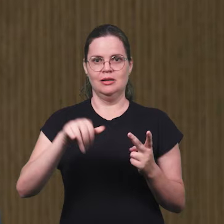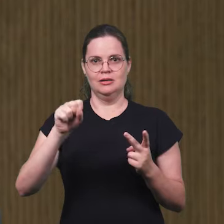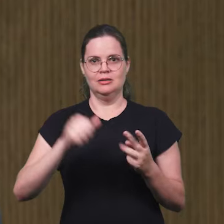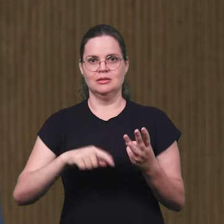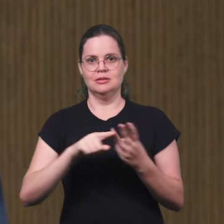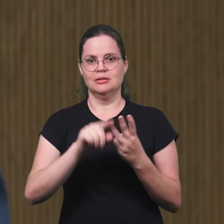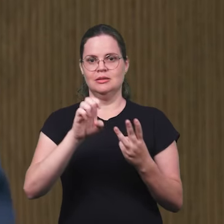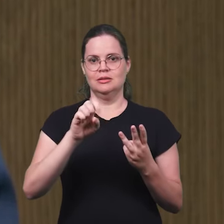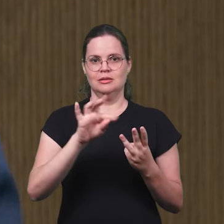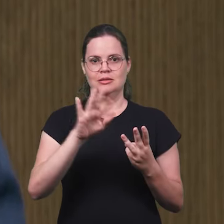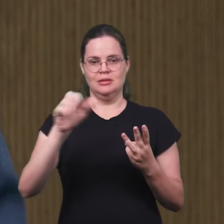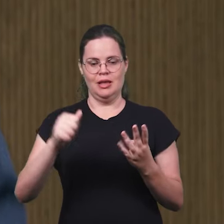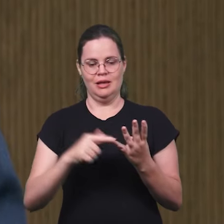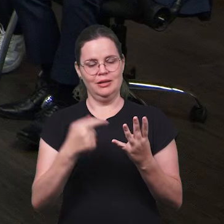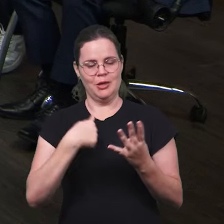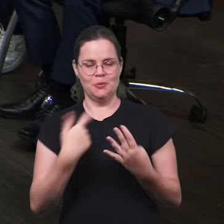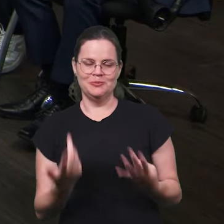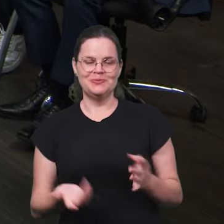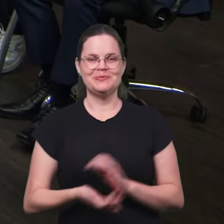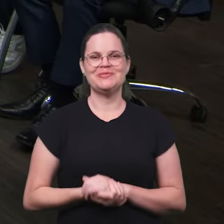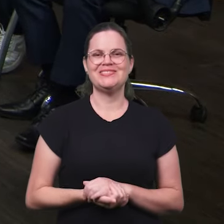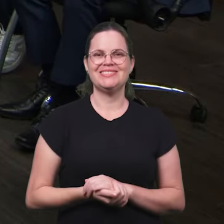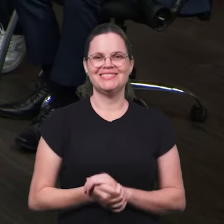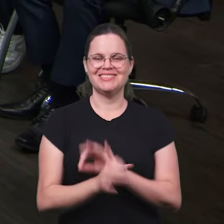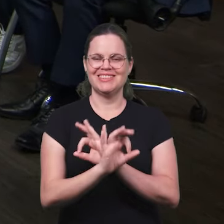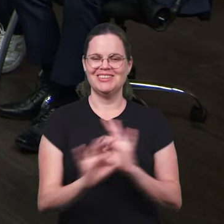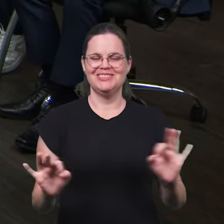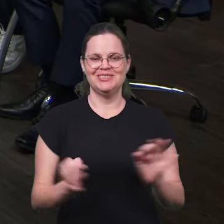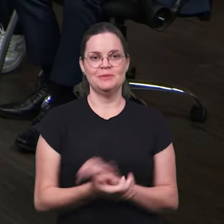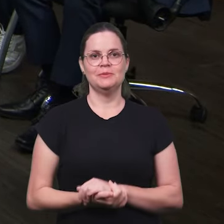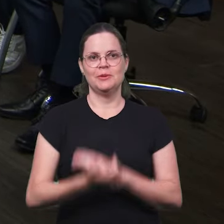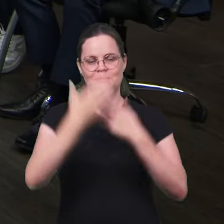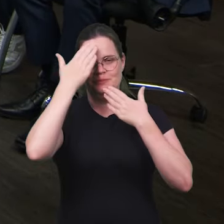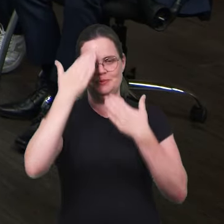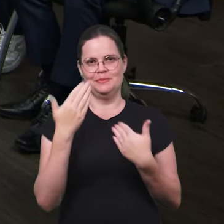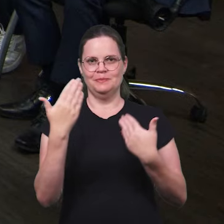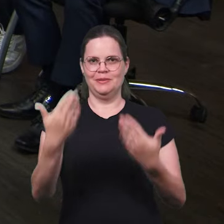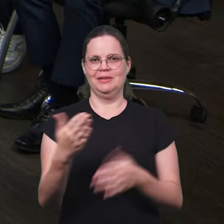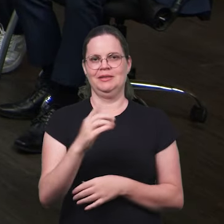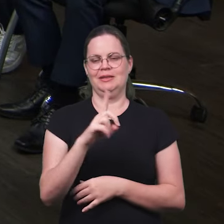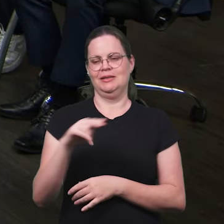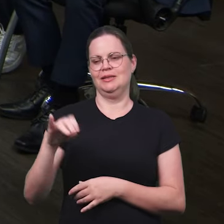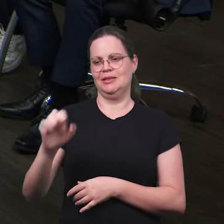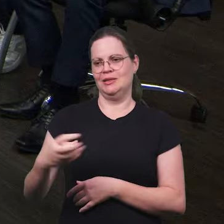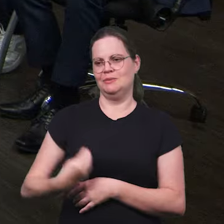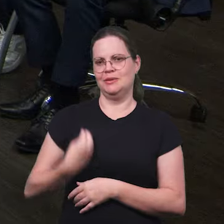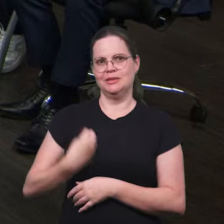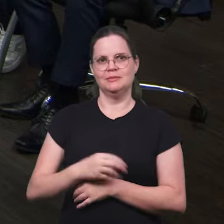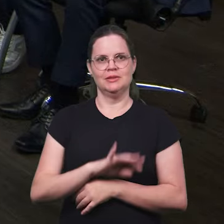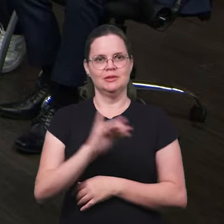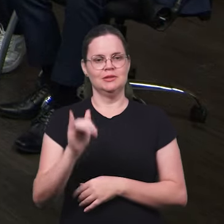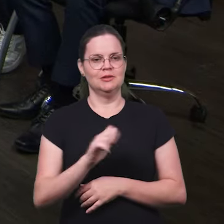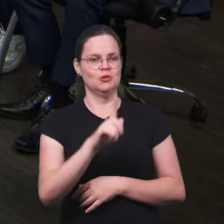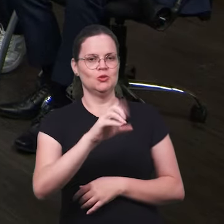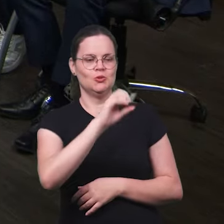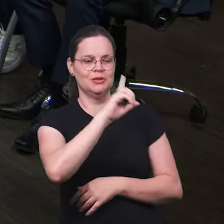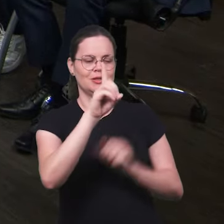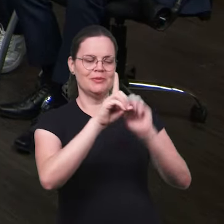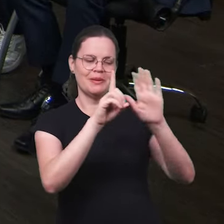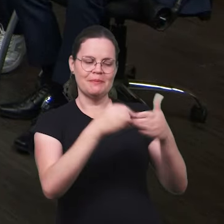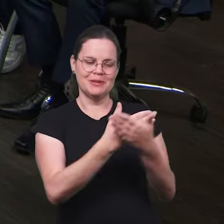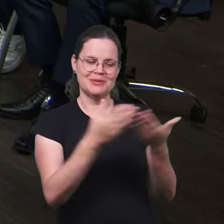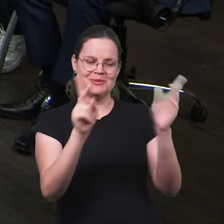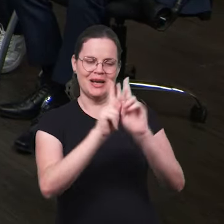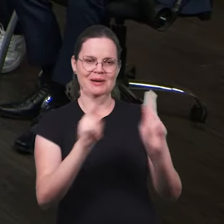e por mim. Muito bem. Obrigado, Daniel, pela sua participação também. Júlio, Amém. Deus abençoe, Amém. a paz do